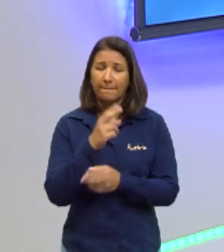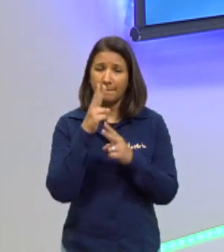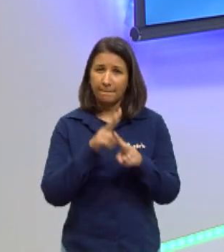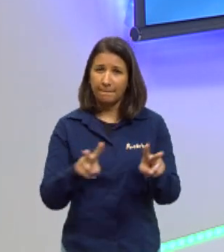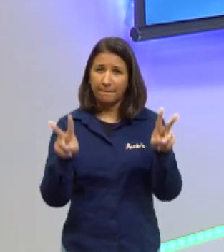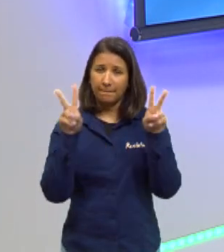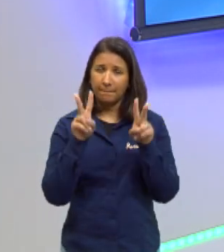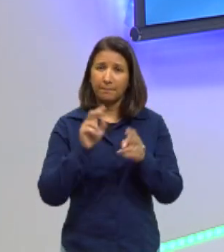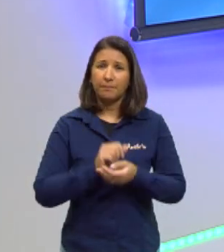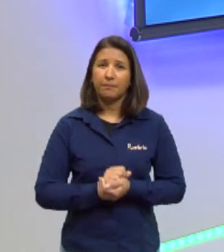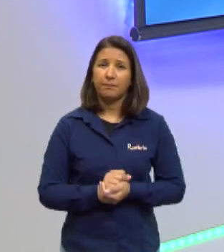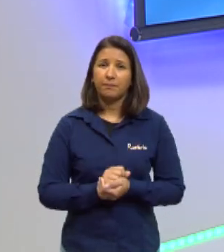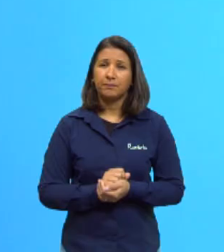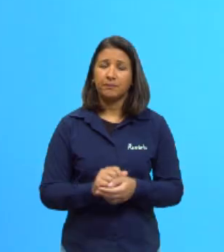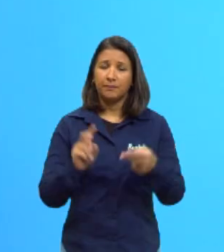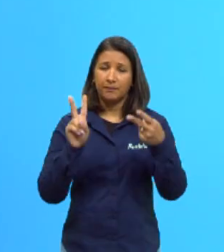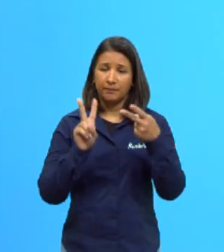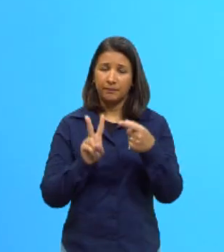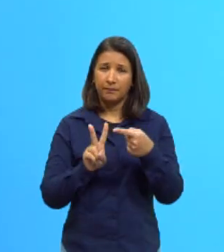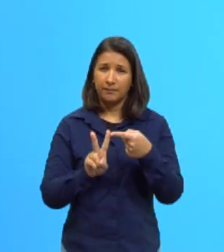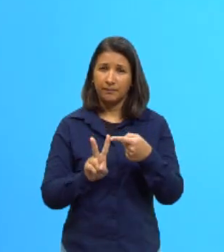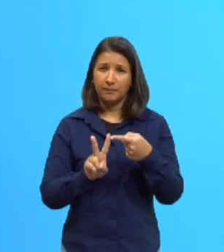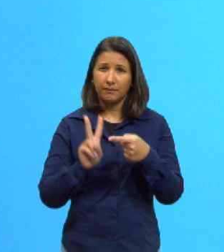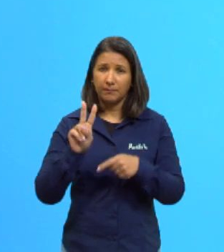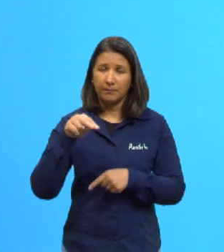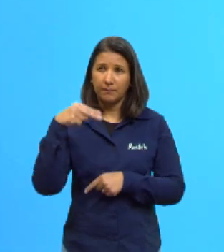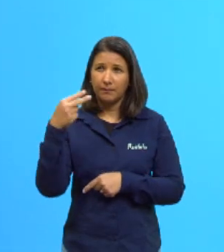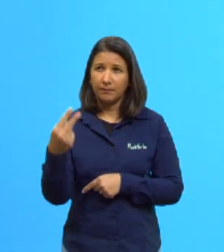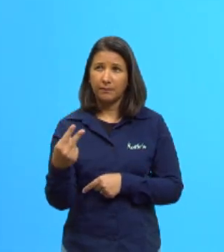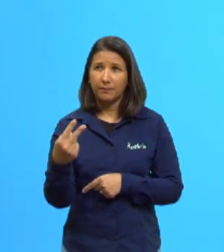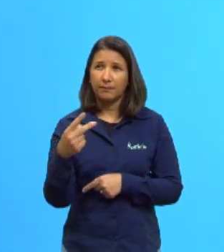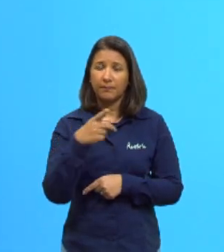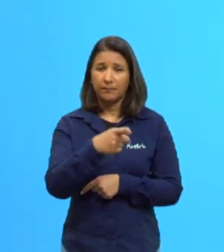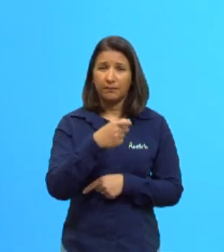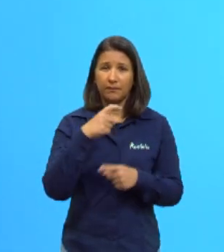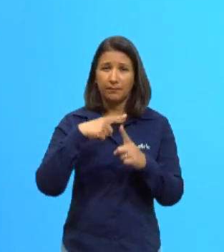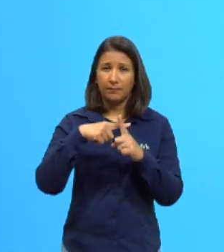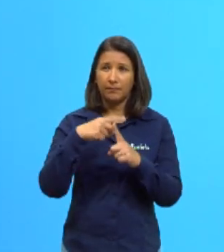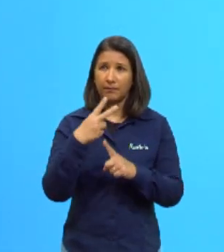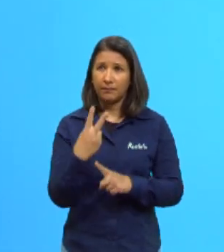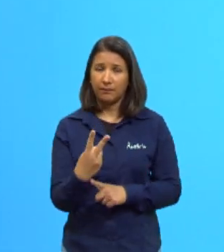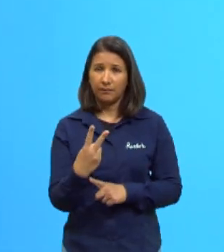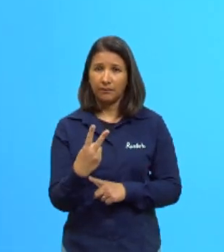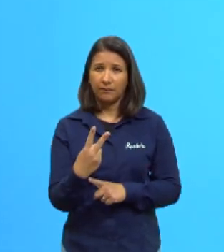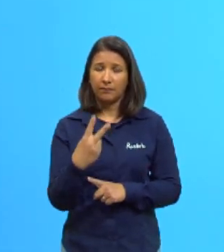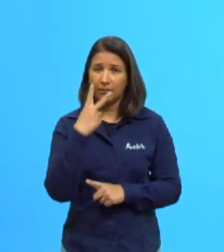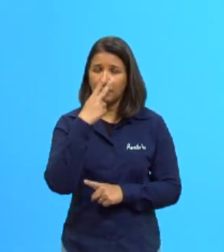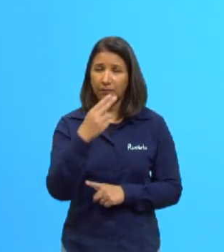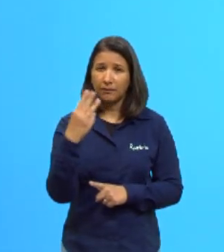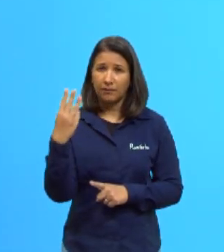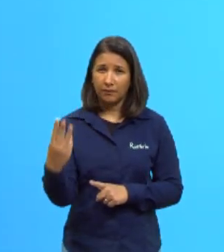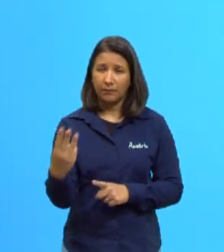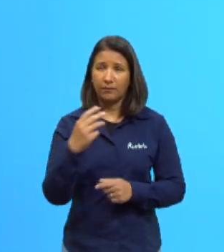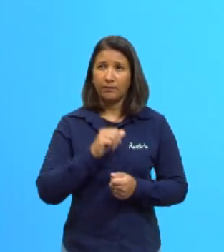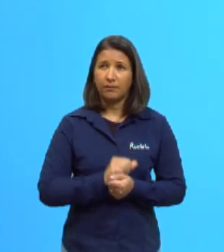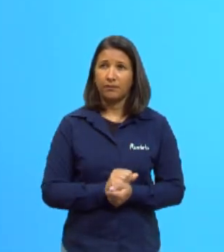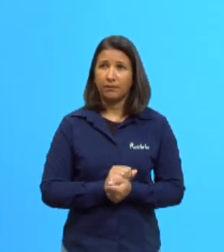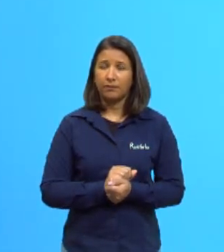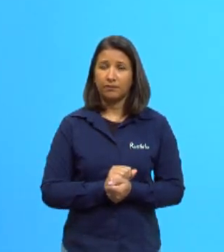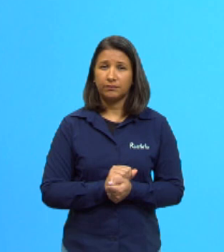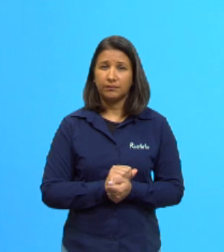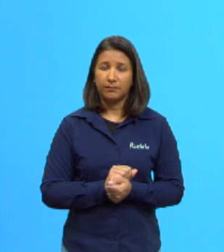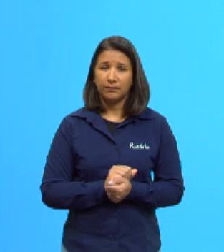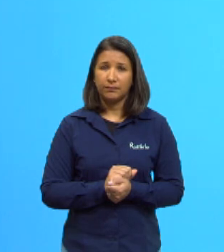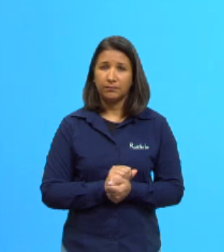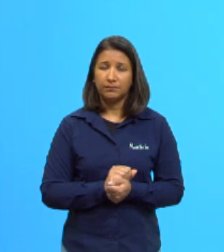visualizarmos. Raiz quadrada de x mais 2 é igual a 3. Raiz quadrada de x mais 2 é